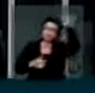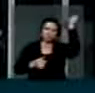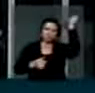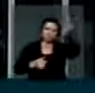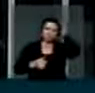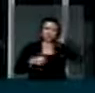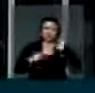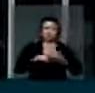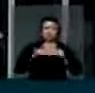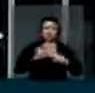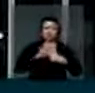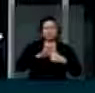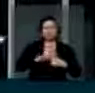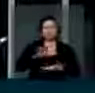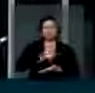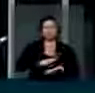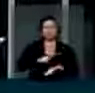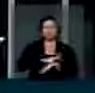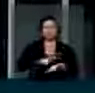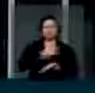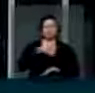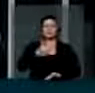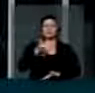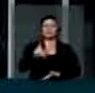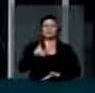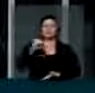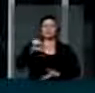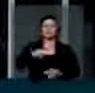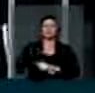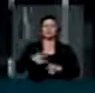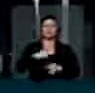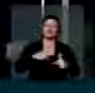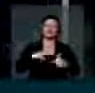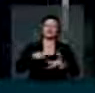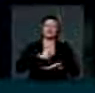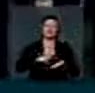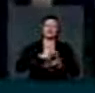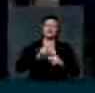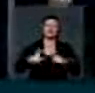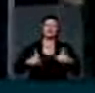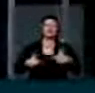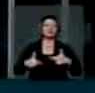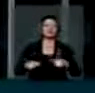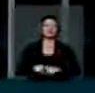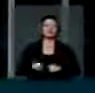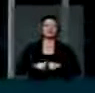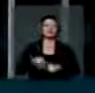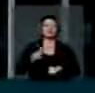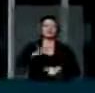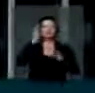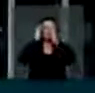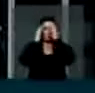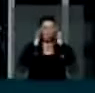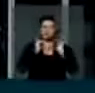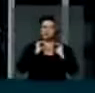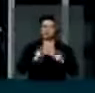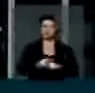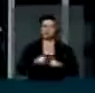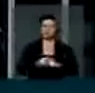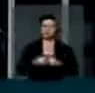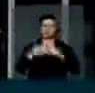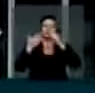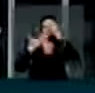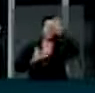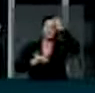169 da Organização Internacional do Trabalho, a não observância também do